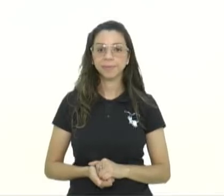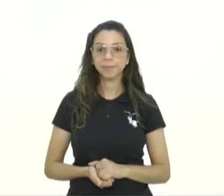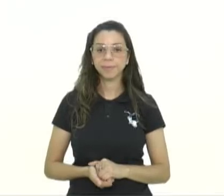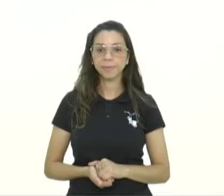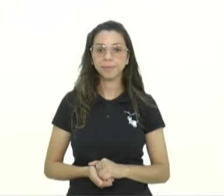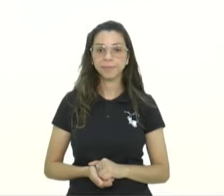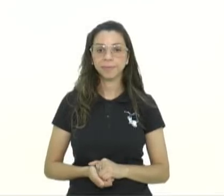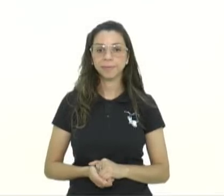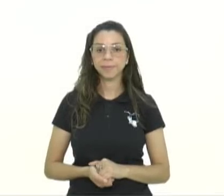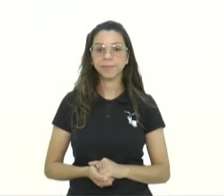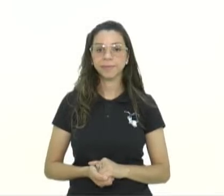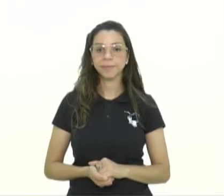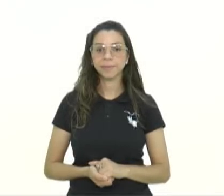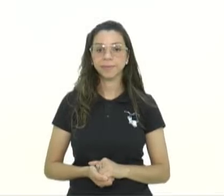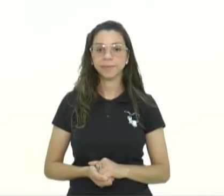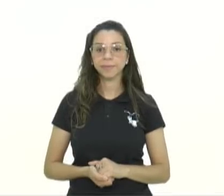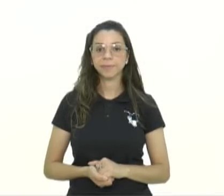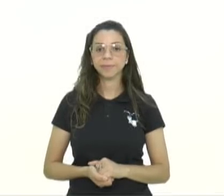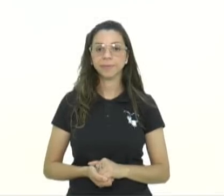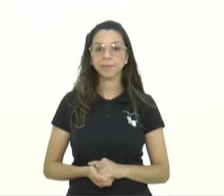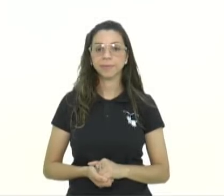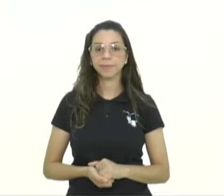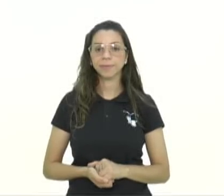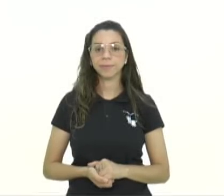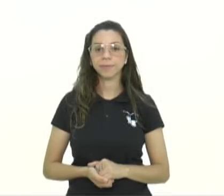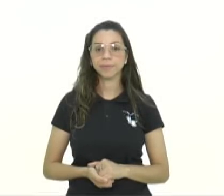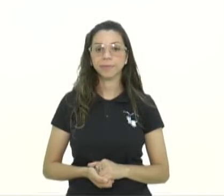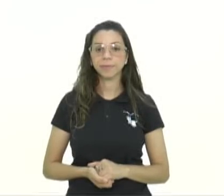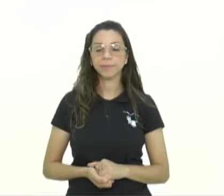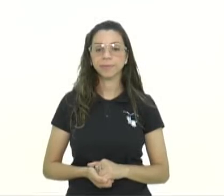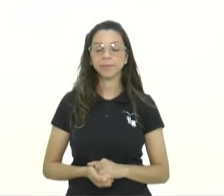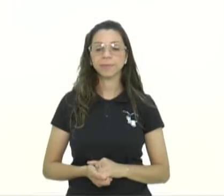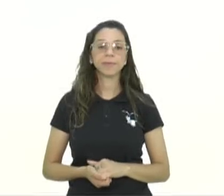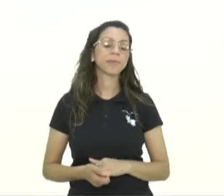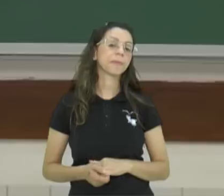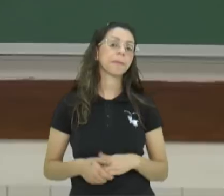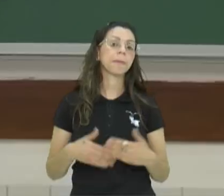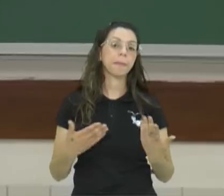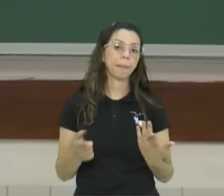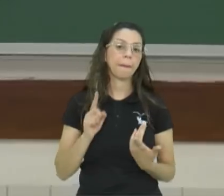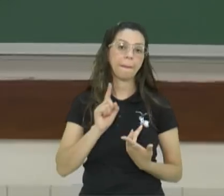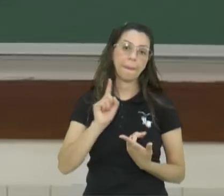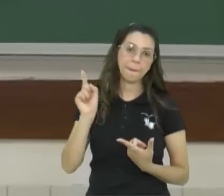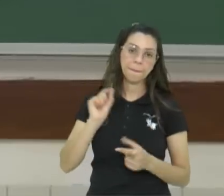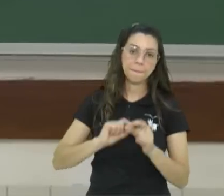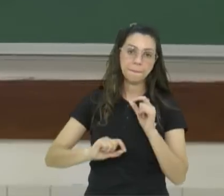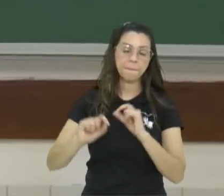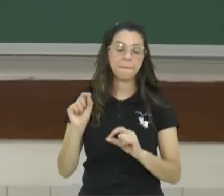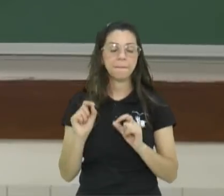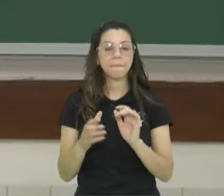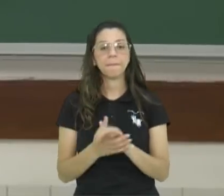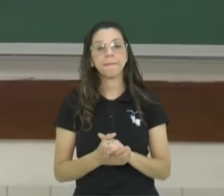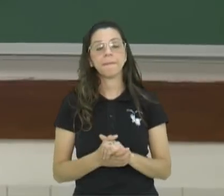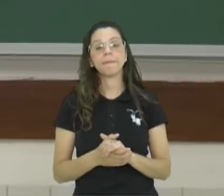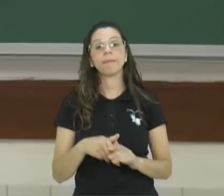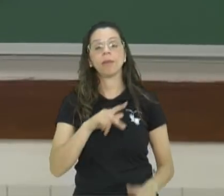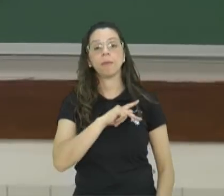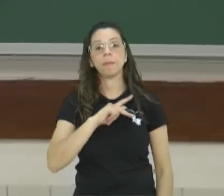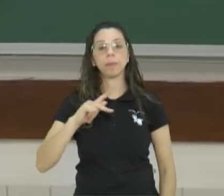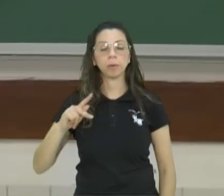death by assassination in 1968. Então, ali está dizendo que ele foi um pastor